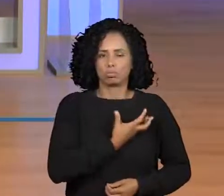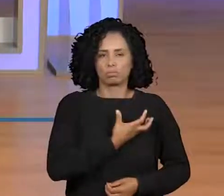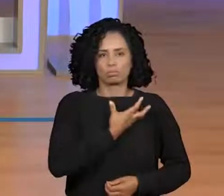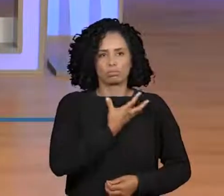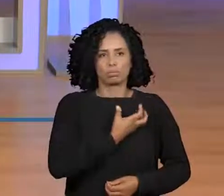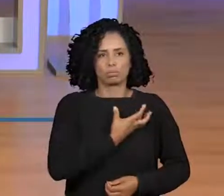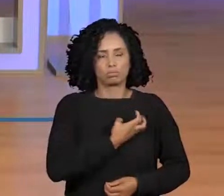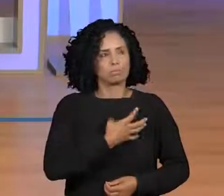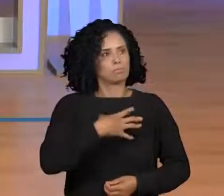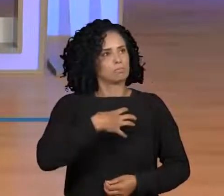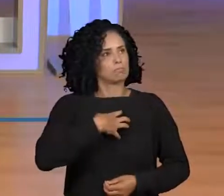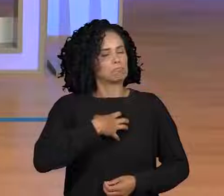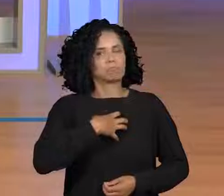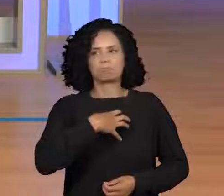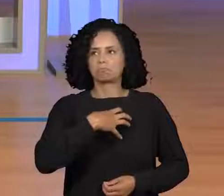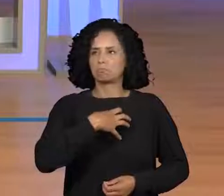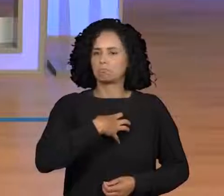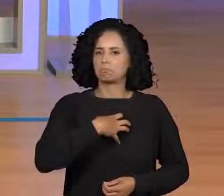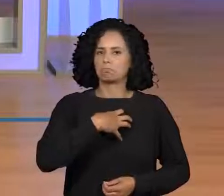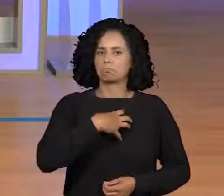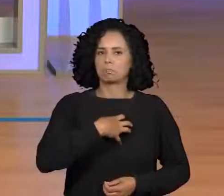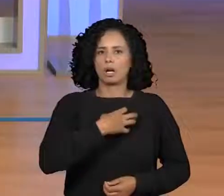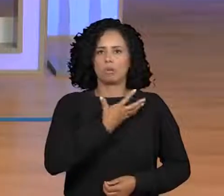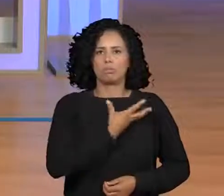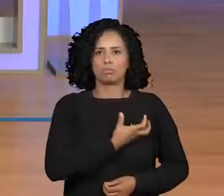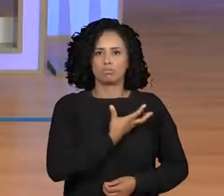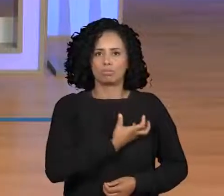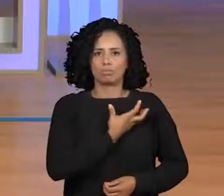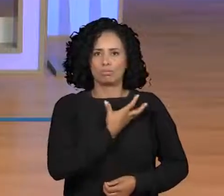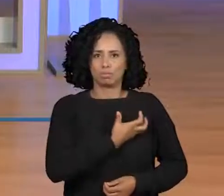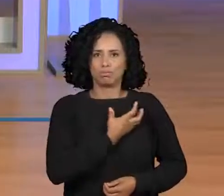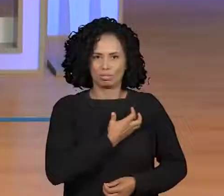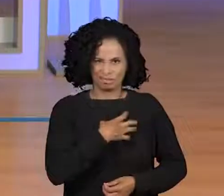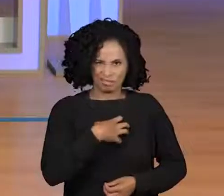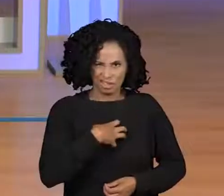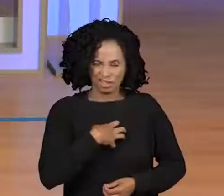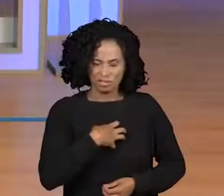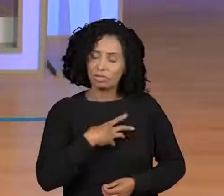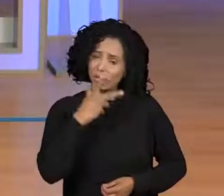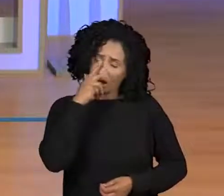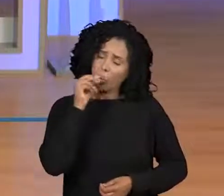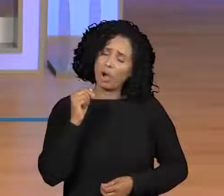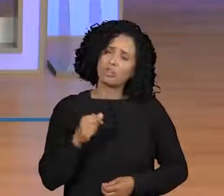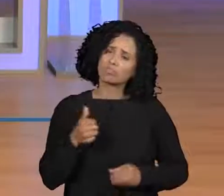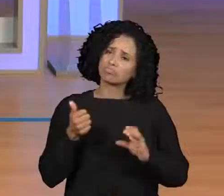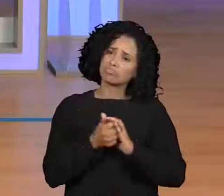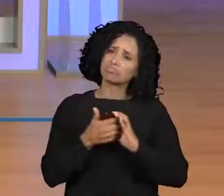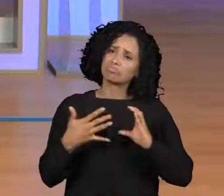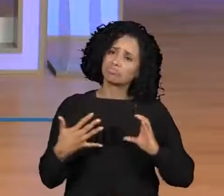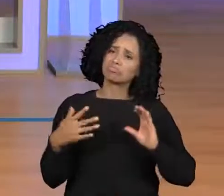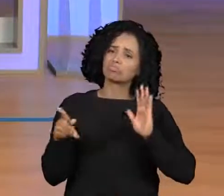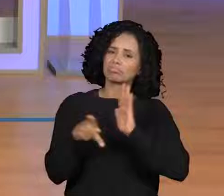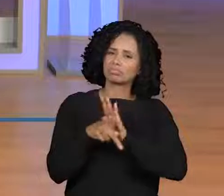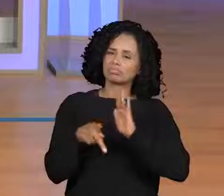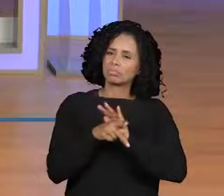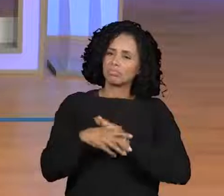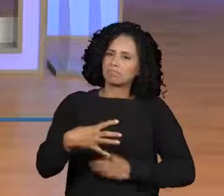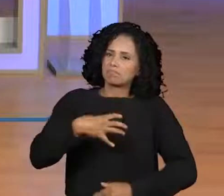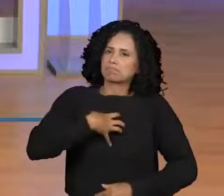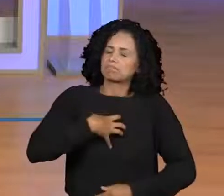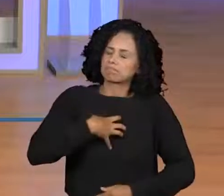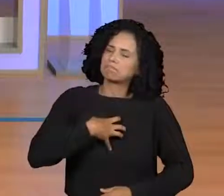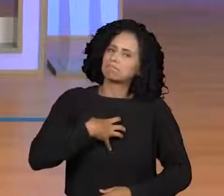que o ritmo é a união desses elementos que criam uma característica para uma música. Vamos deixar mais simples